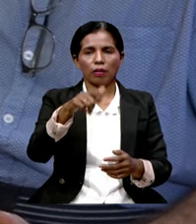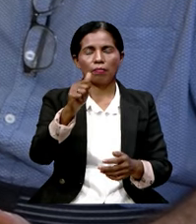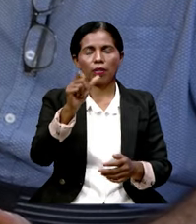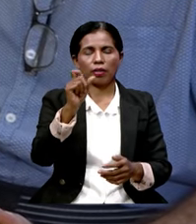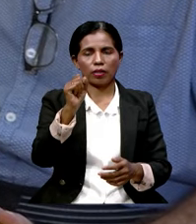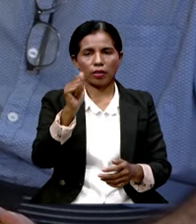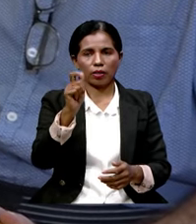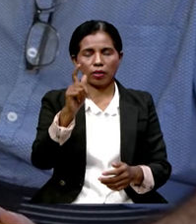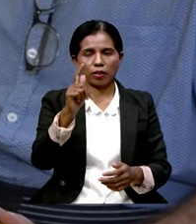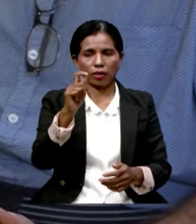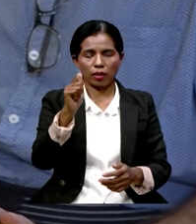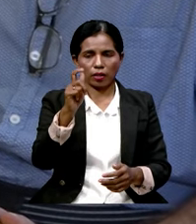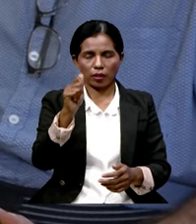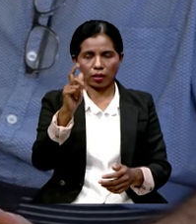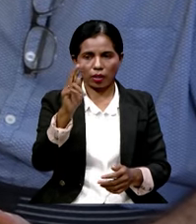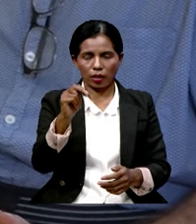Nulu,